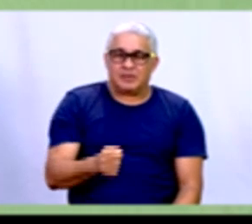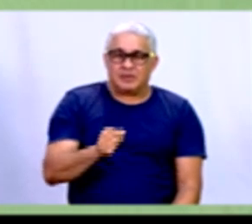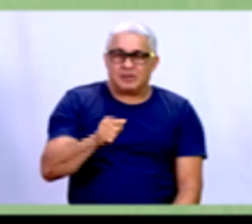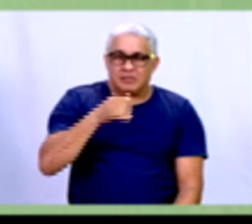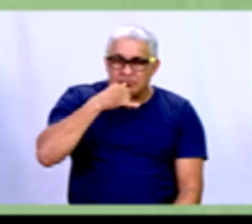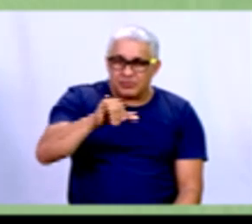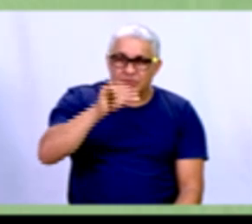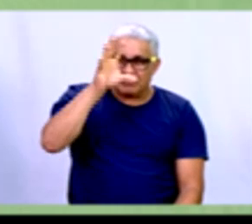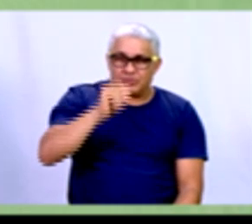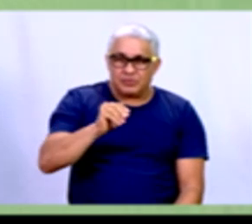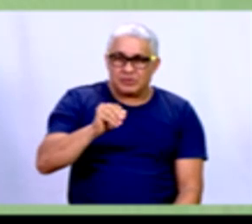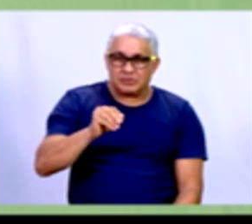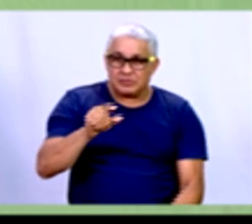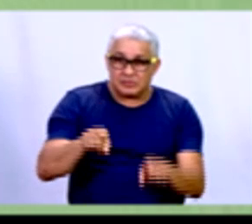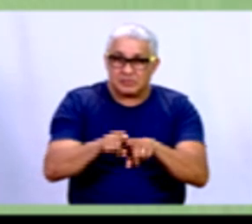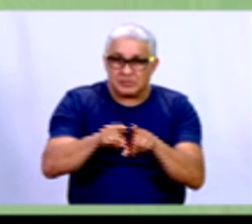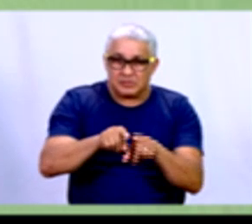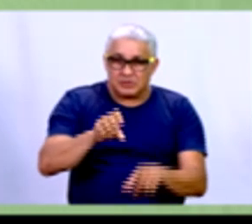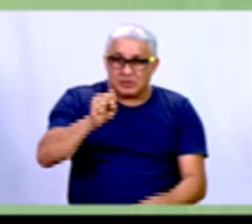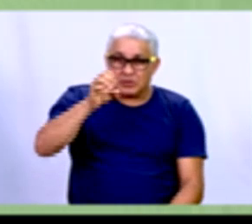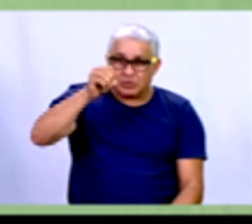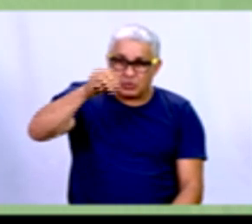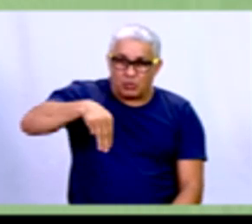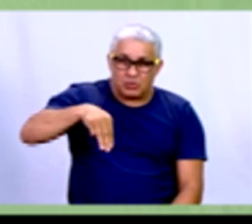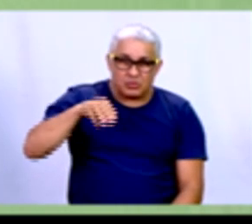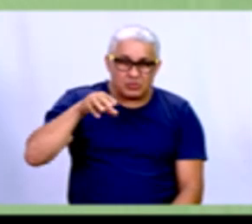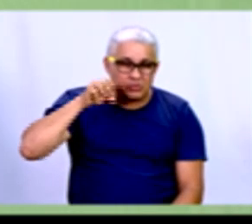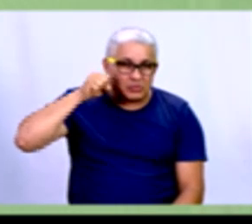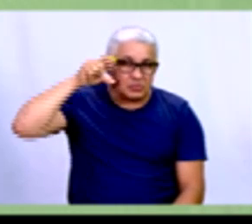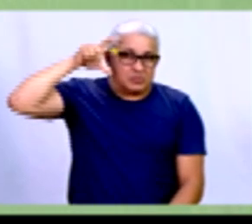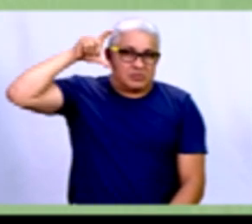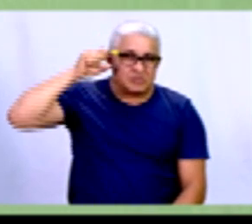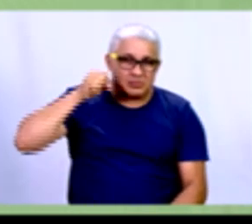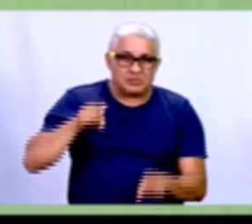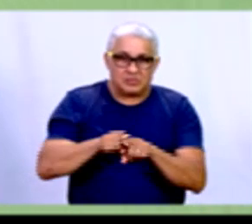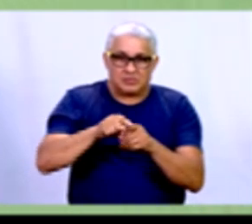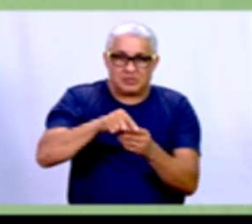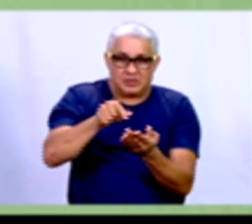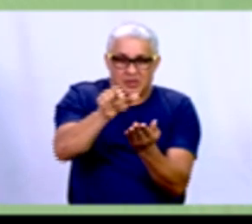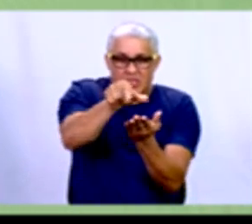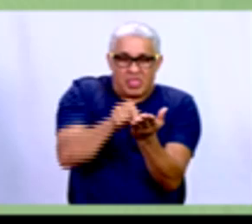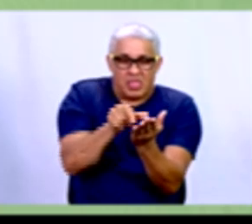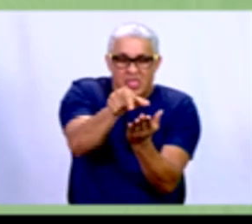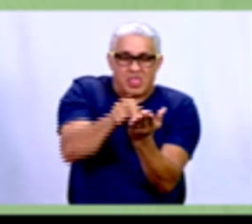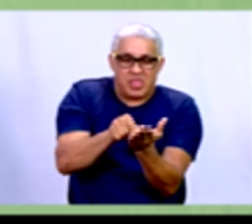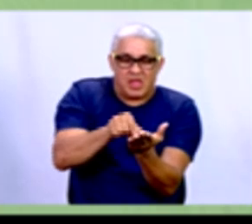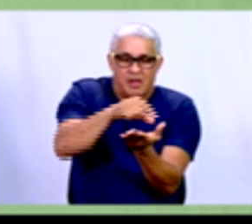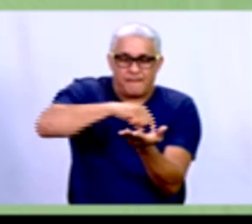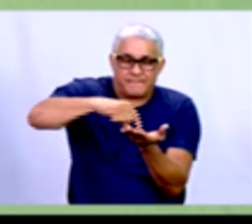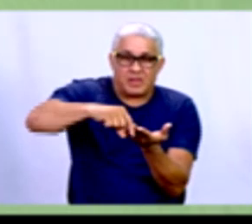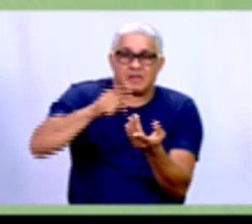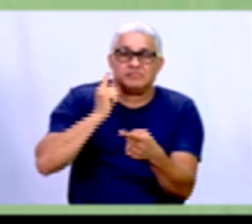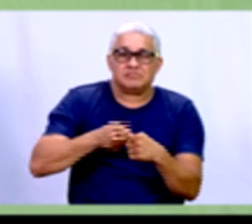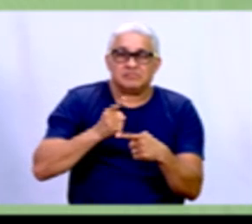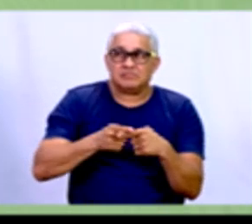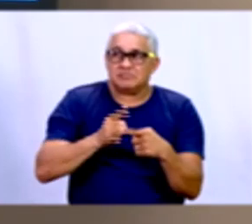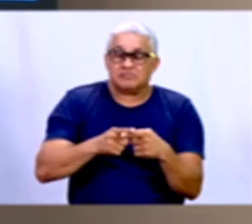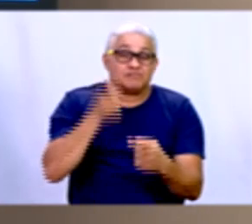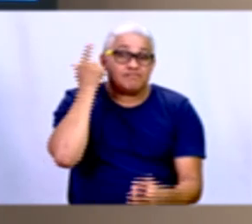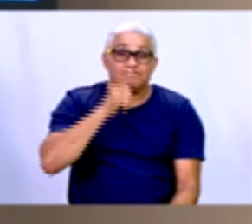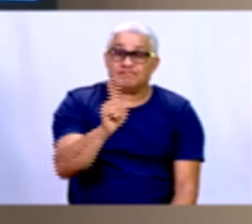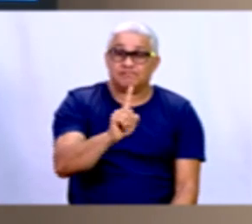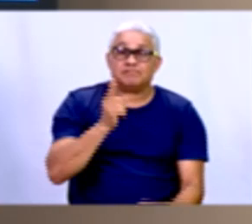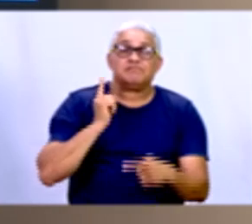e aumentar e diminuir o volume, eles foram cobertos, né, com uma fita Para quê? Porque ela não consegue, ela não sabe